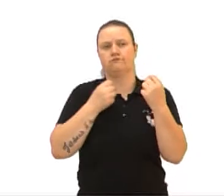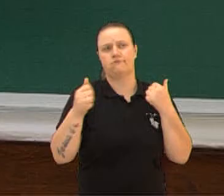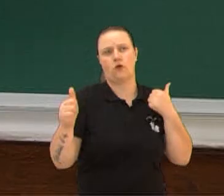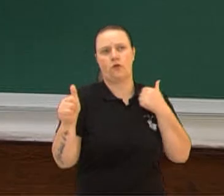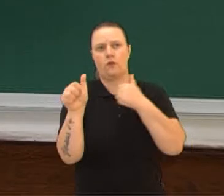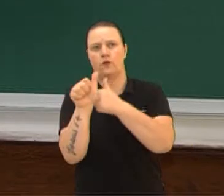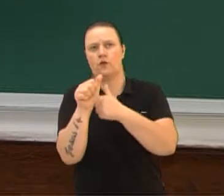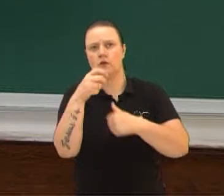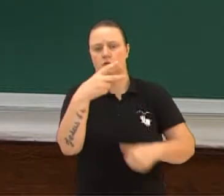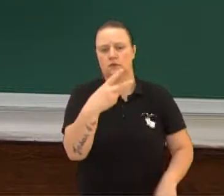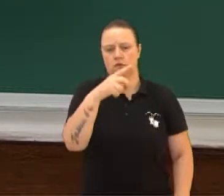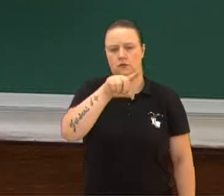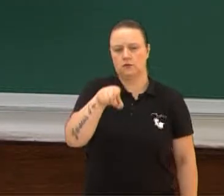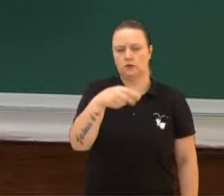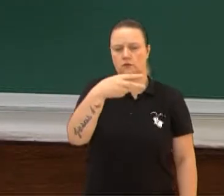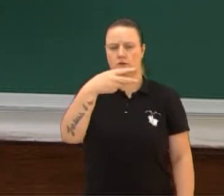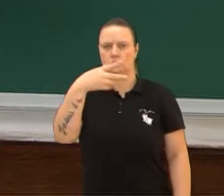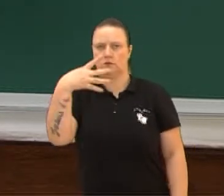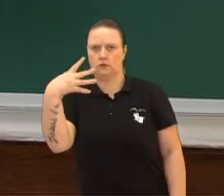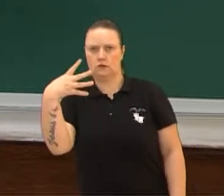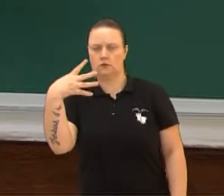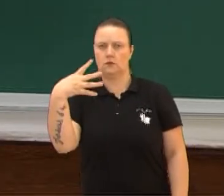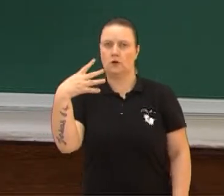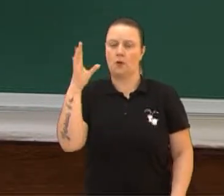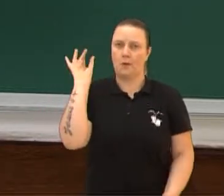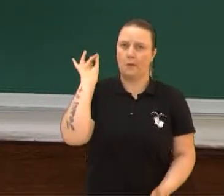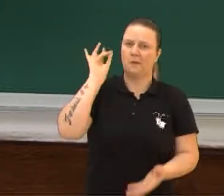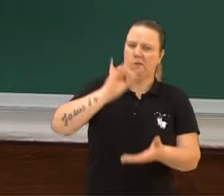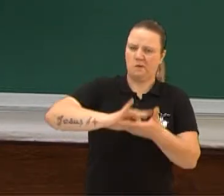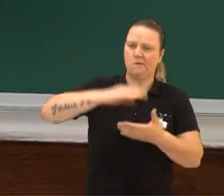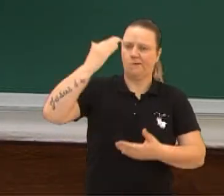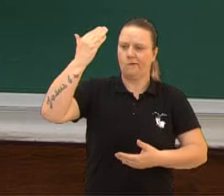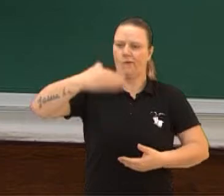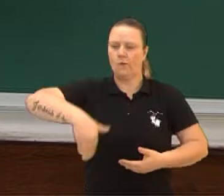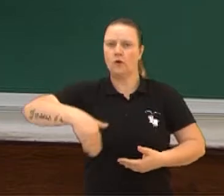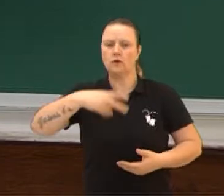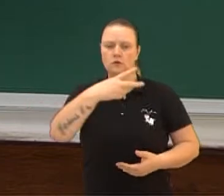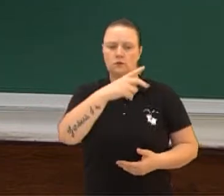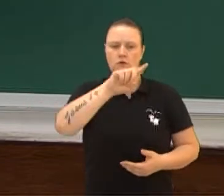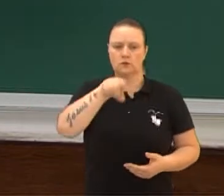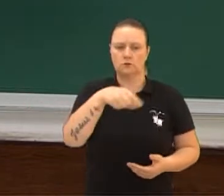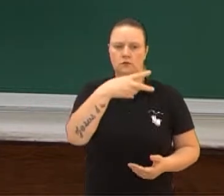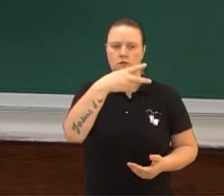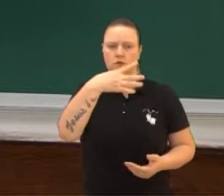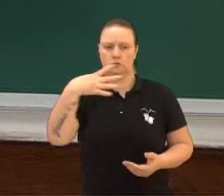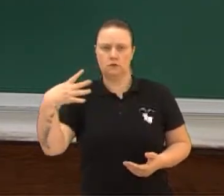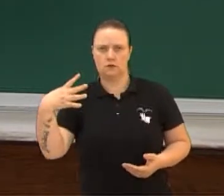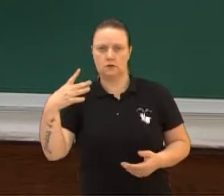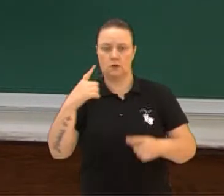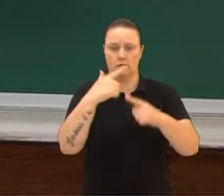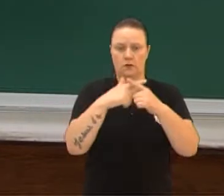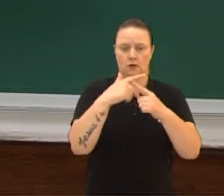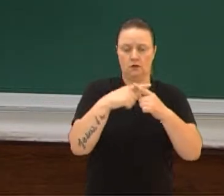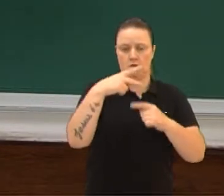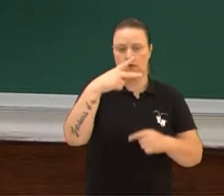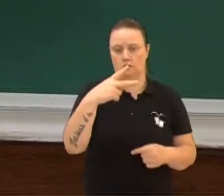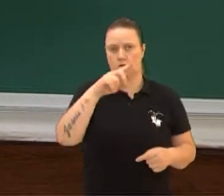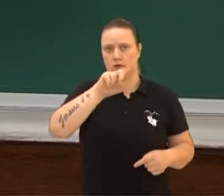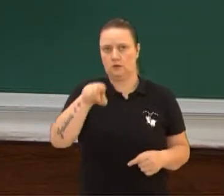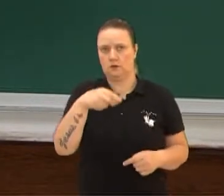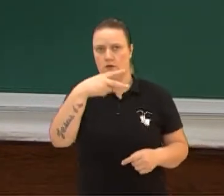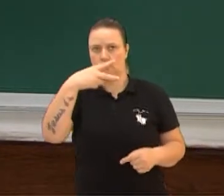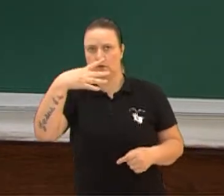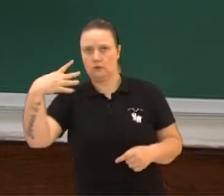aproximado, 2,24, porque a gente provou que 2,24 vezes 2,24, eu chego